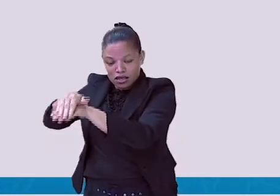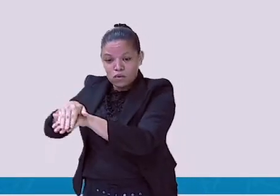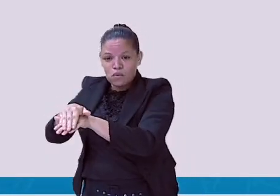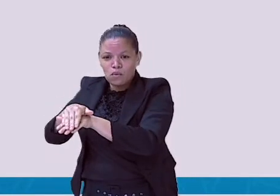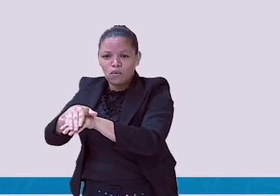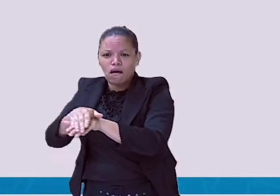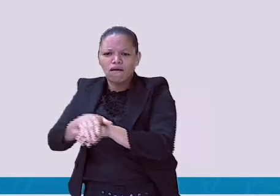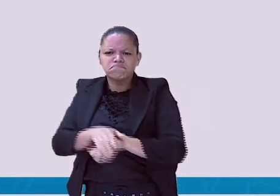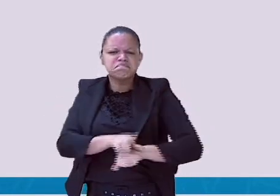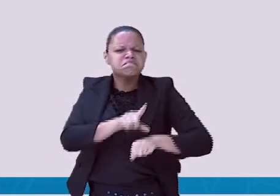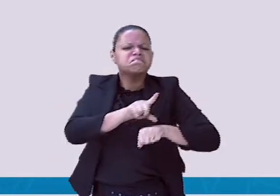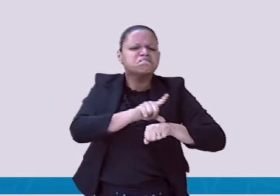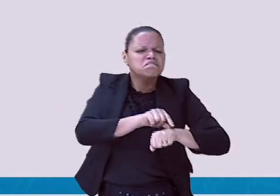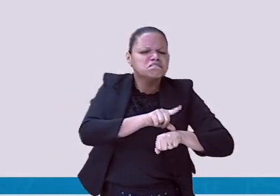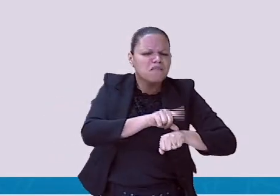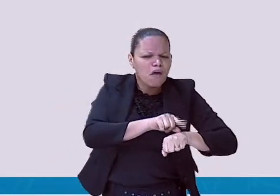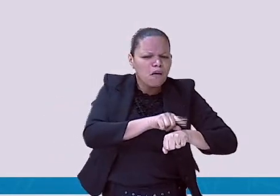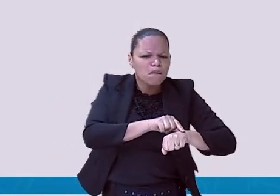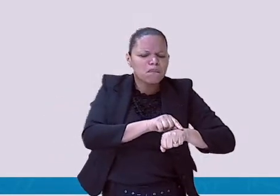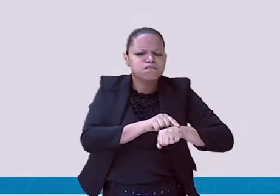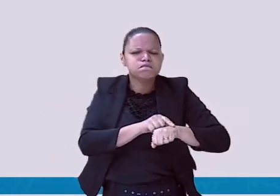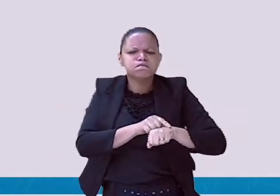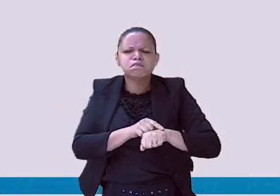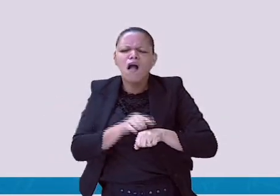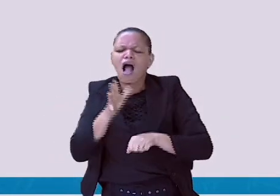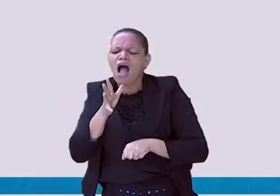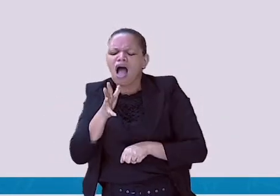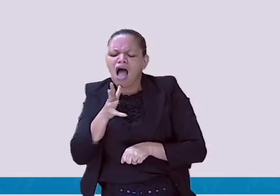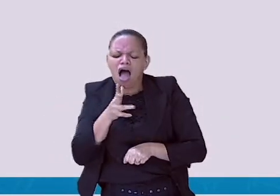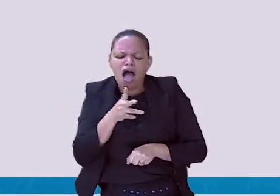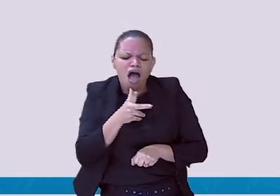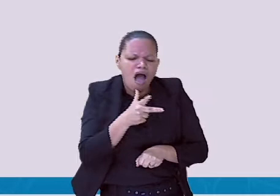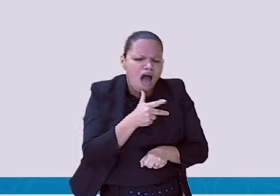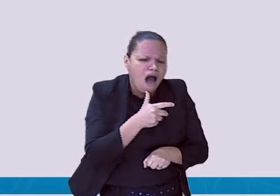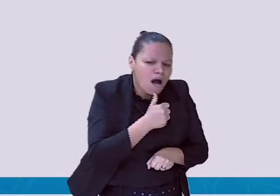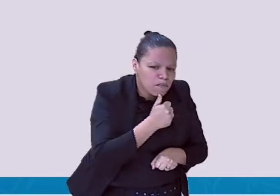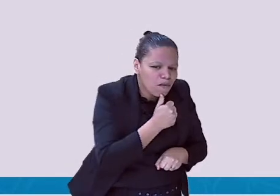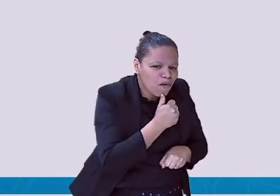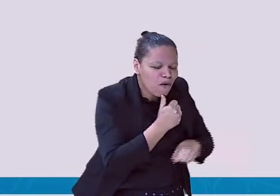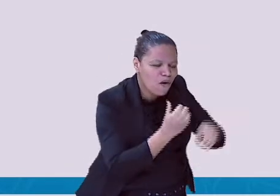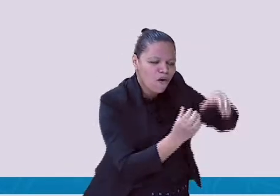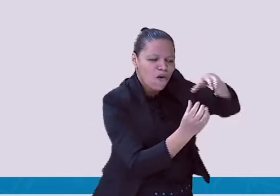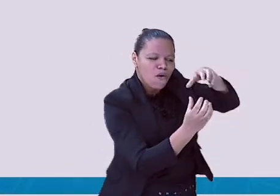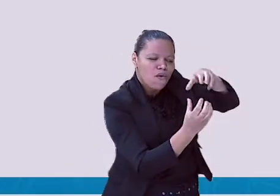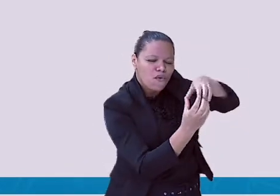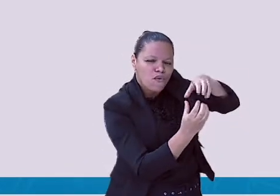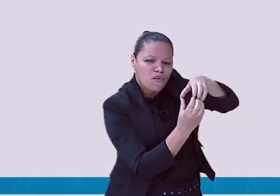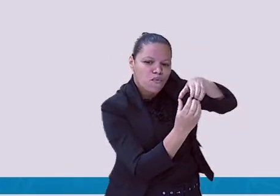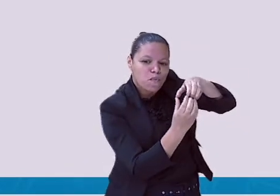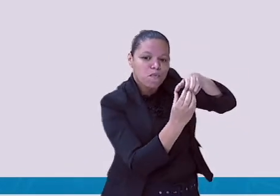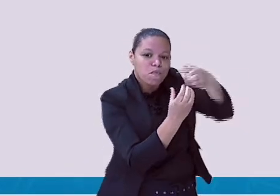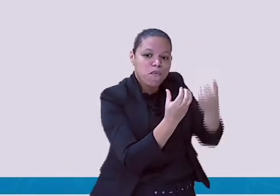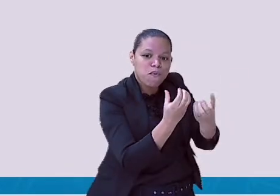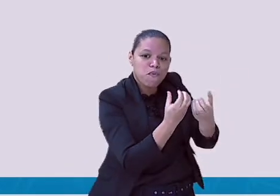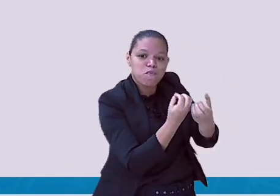no texto diz o seguinte: as novas tartaruguinhas demoram